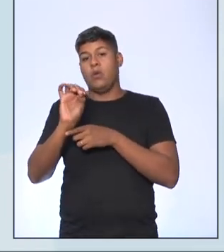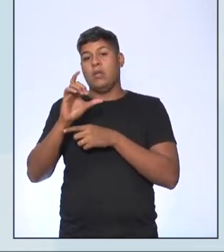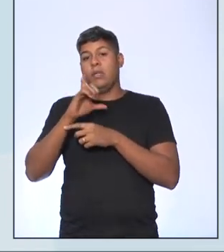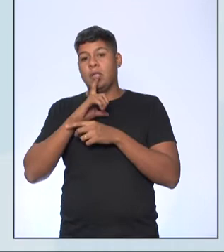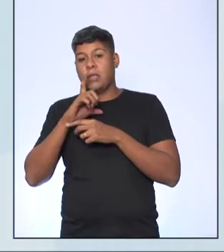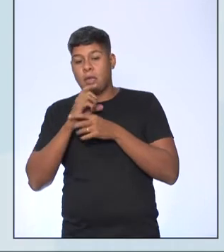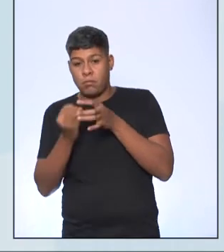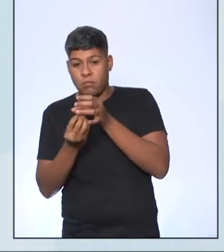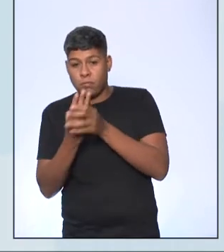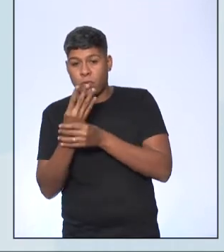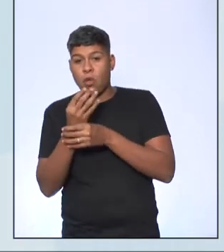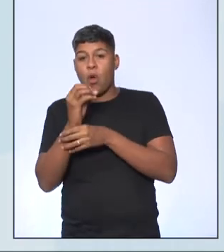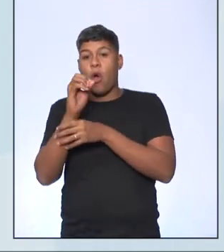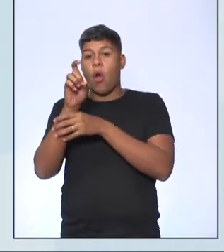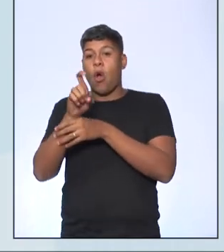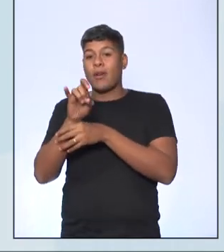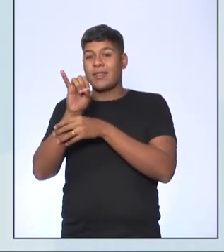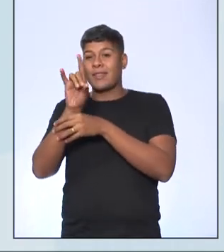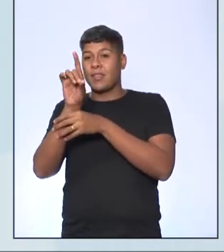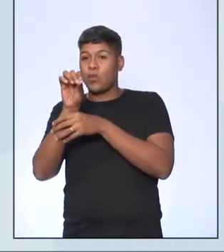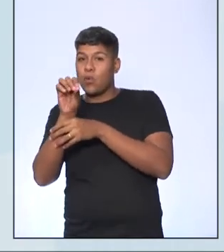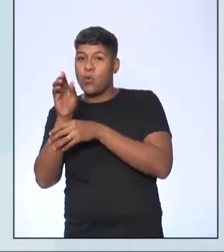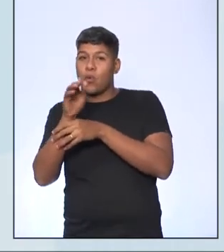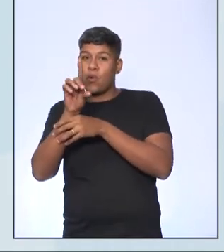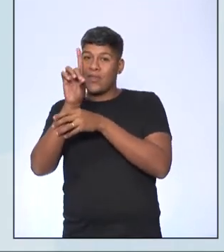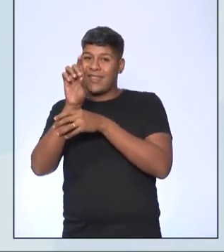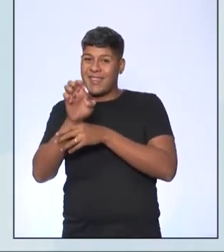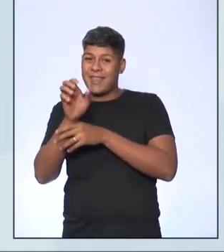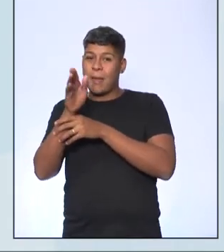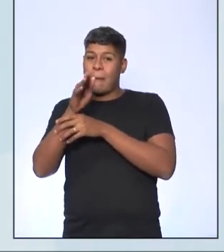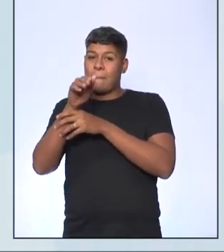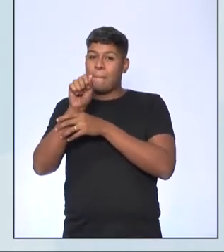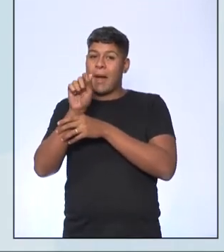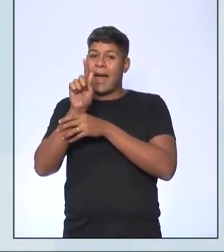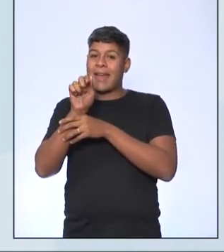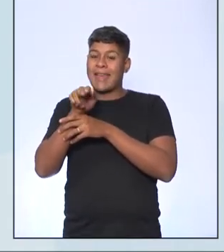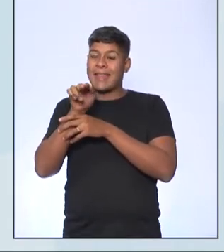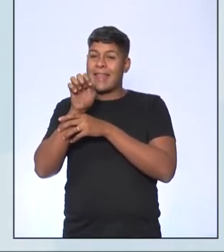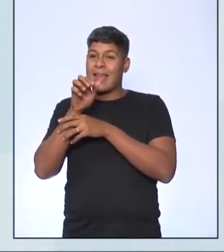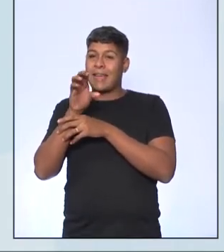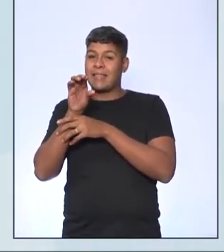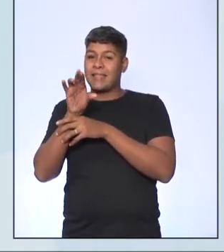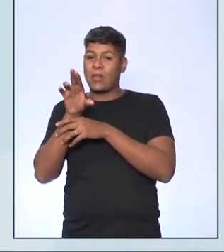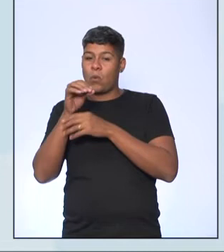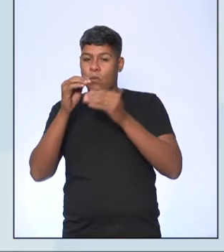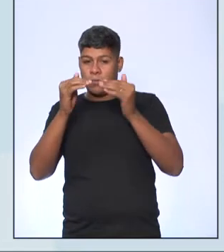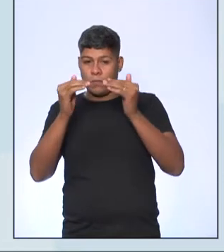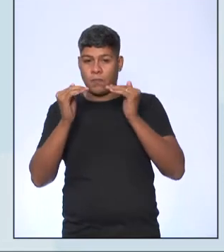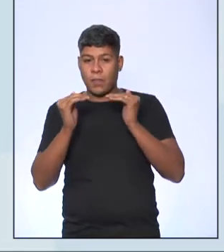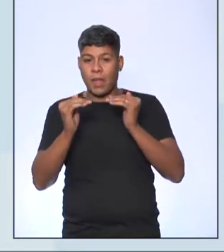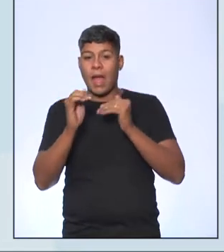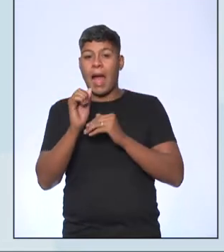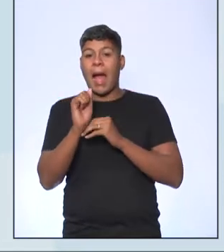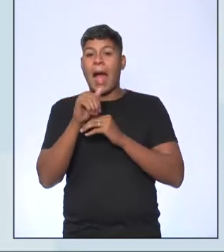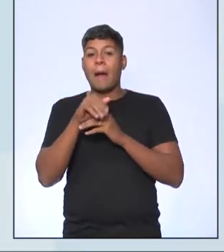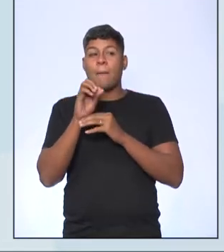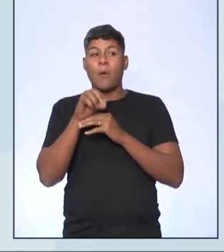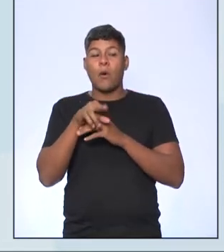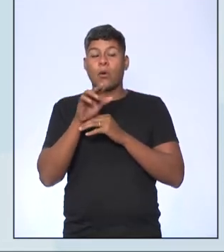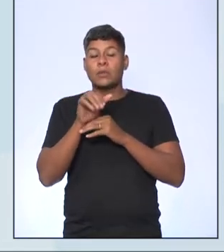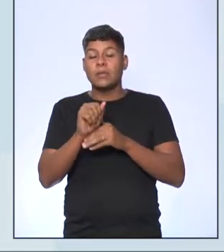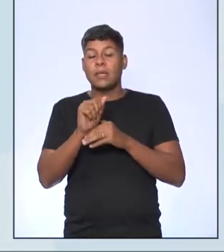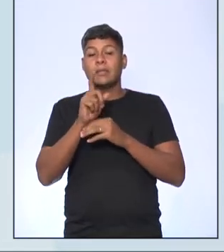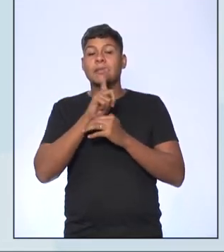do óxido de magnésio, que é um pozinho branco. Na reação de baixo, a gente tem a formação da amônia, que